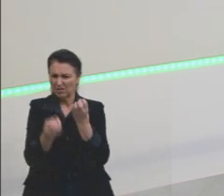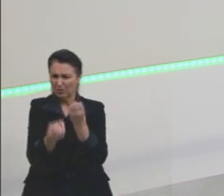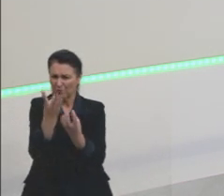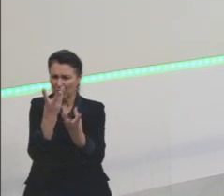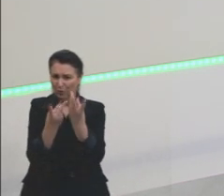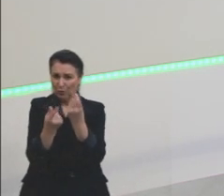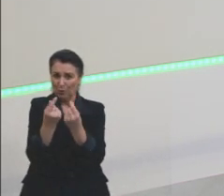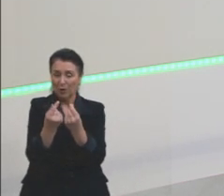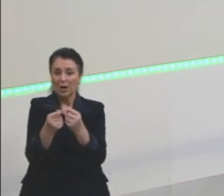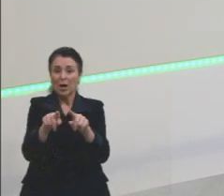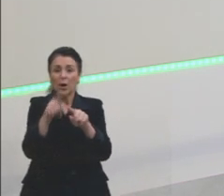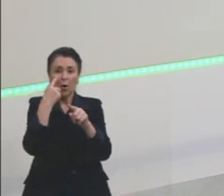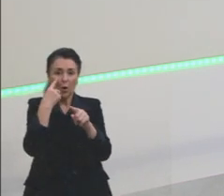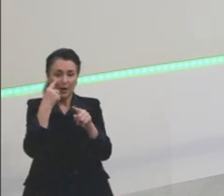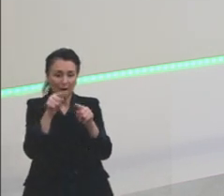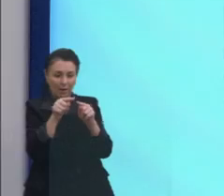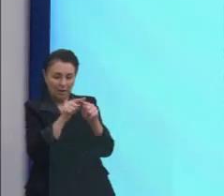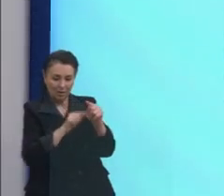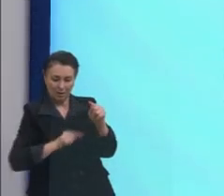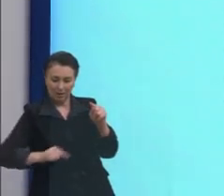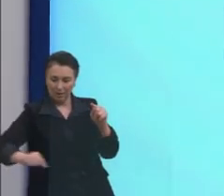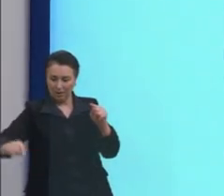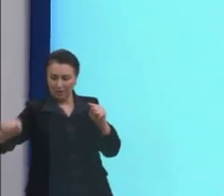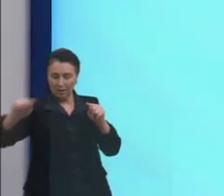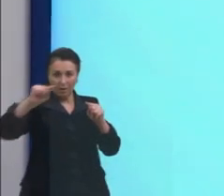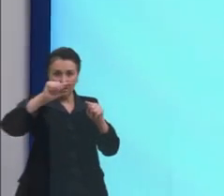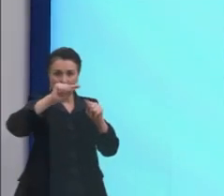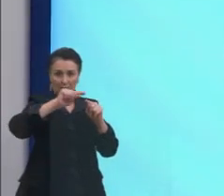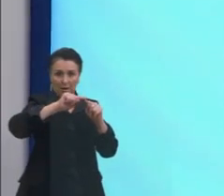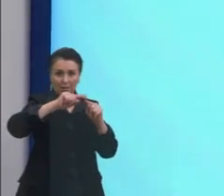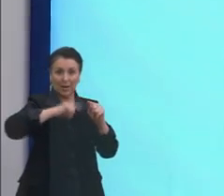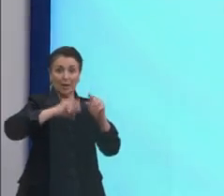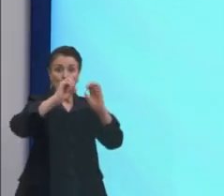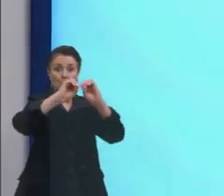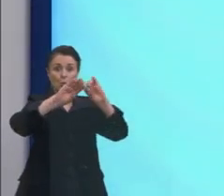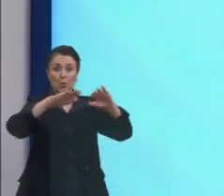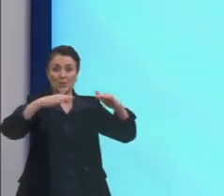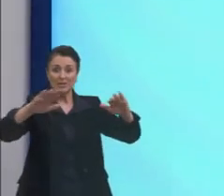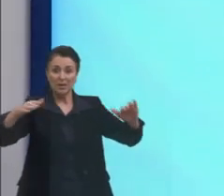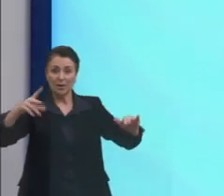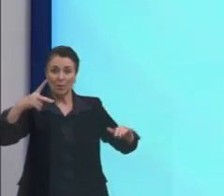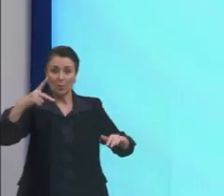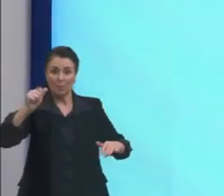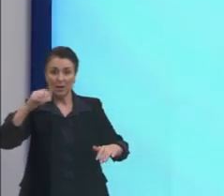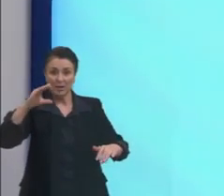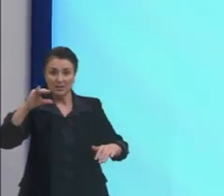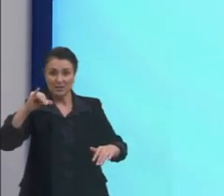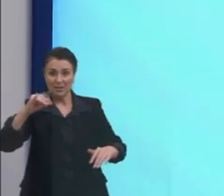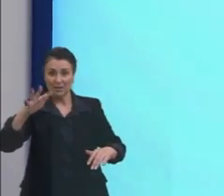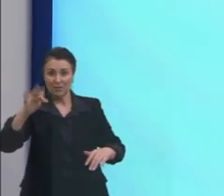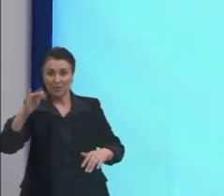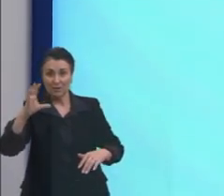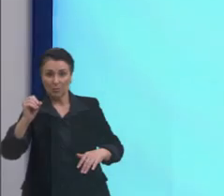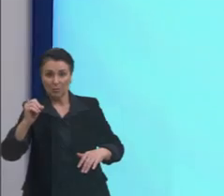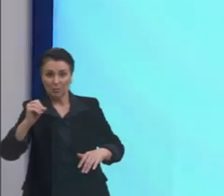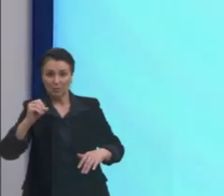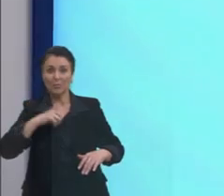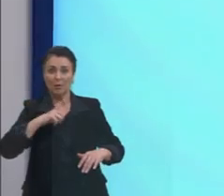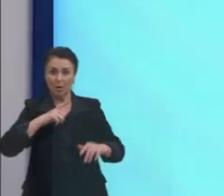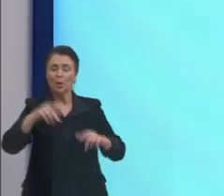de Círculo de Fogo do Pacífico mostra exatamente toda essa área que nós temos a o